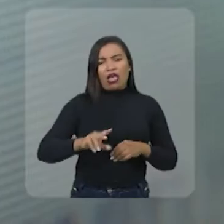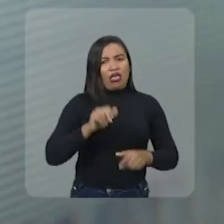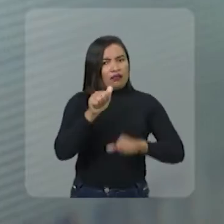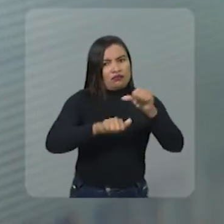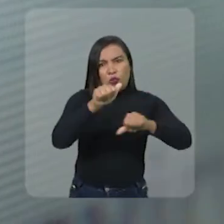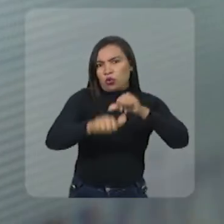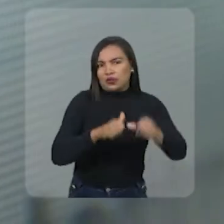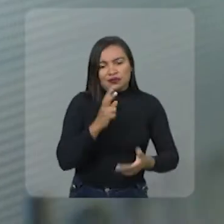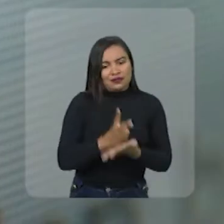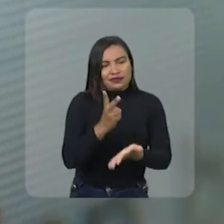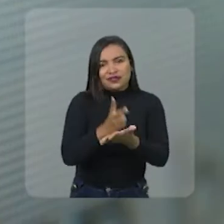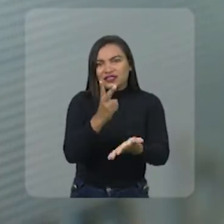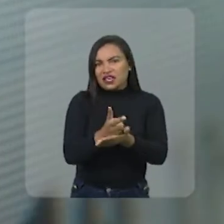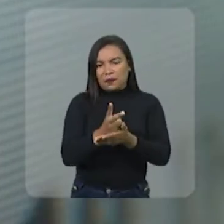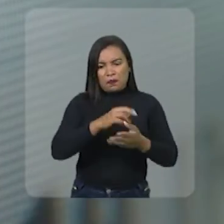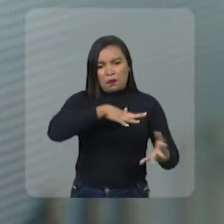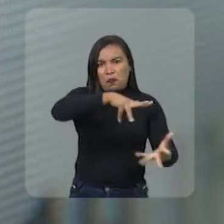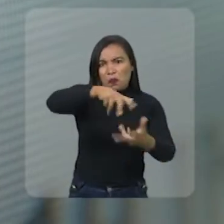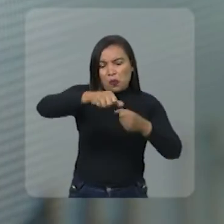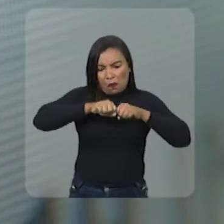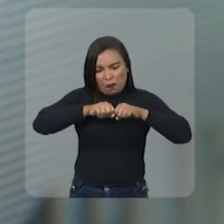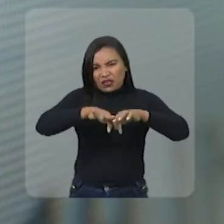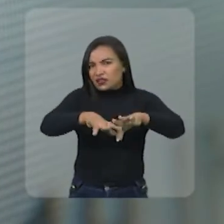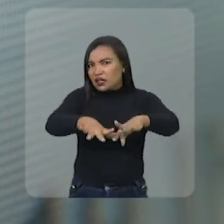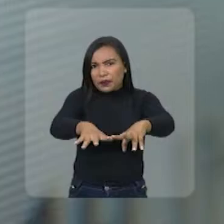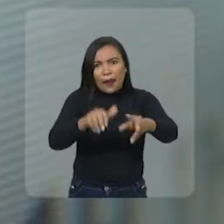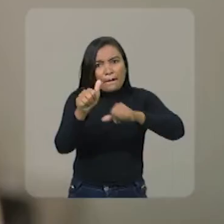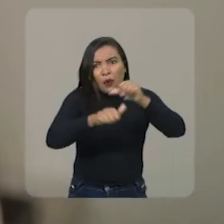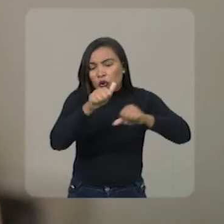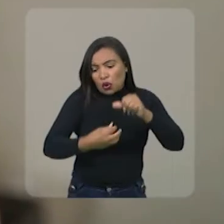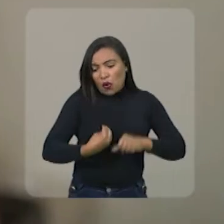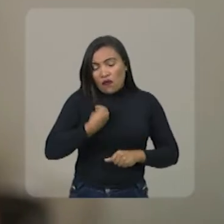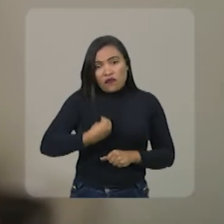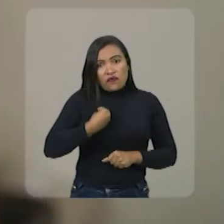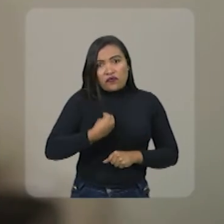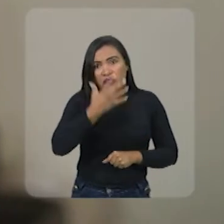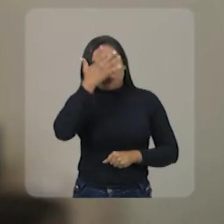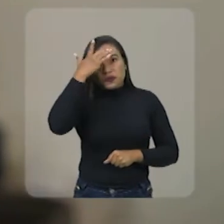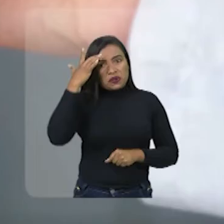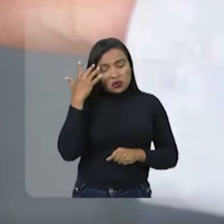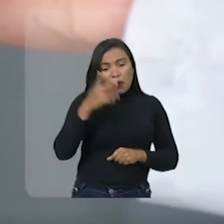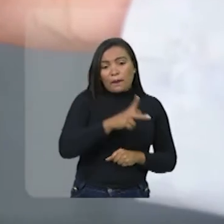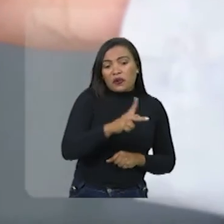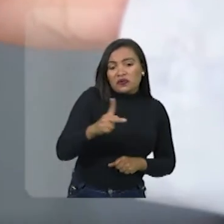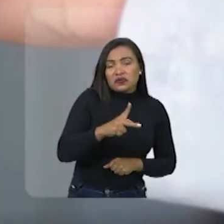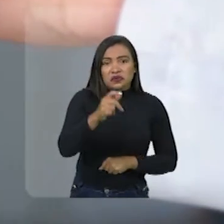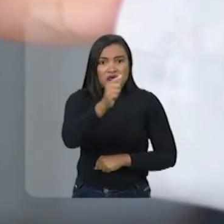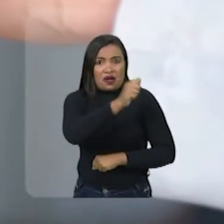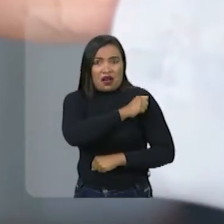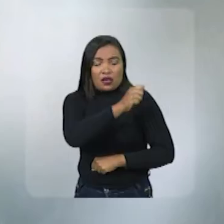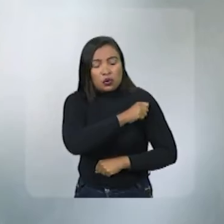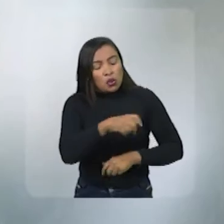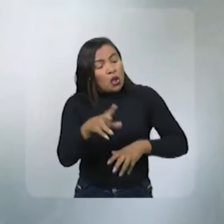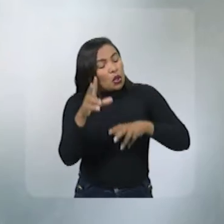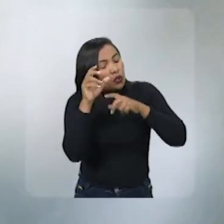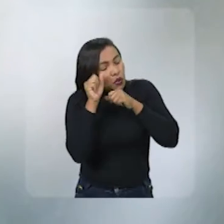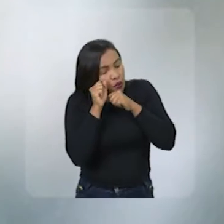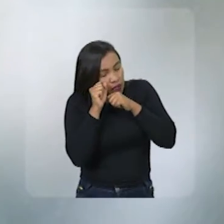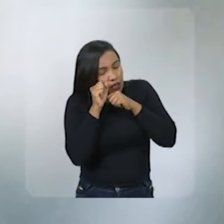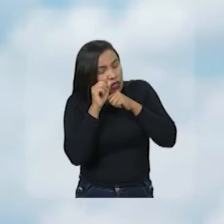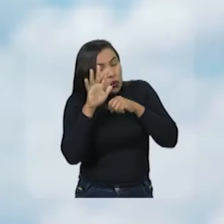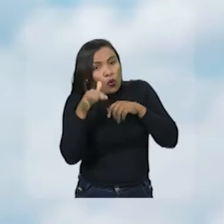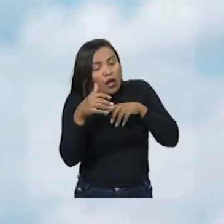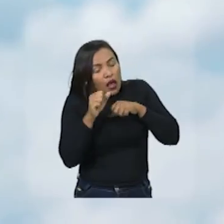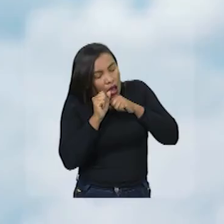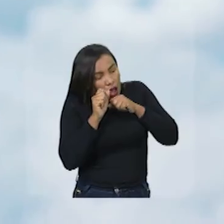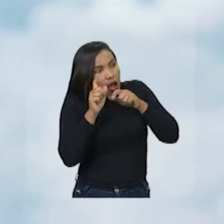constantemente. A pandemia alterou a vida de milhões de pessoas. Professores e alunos dormiram em um mundo e acordaram em